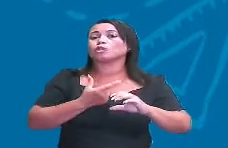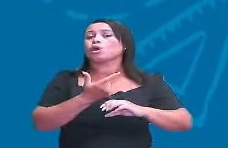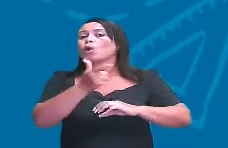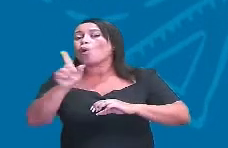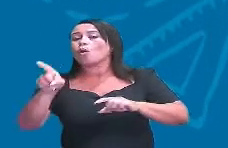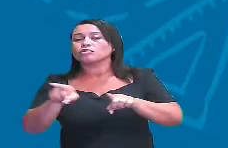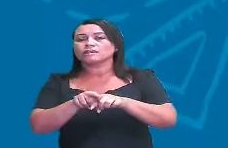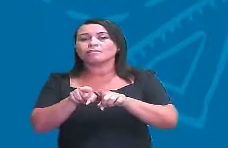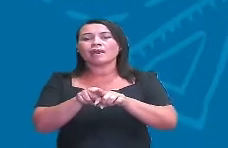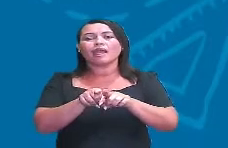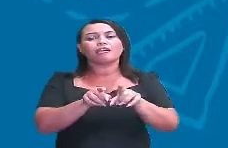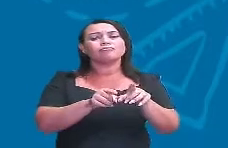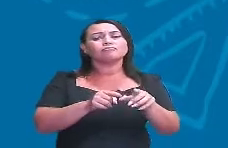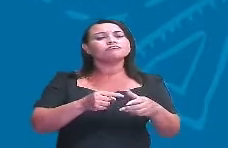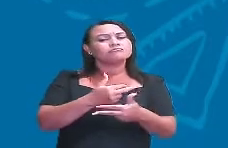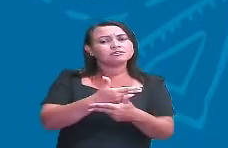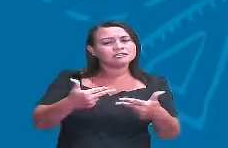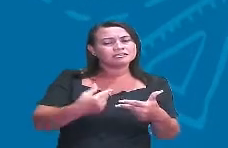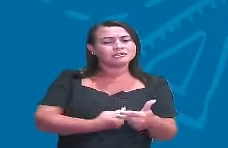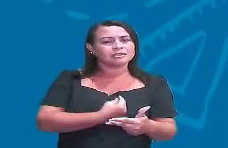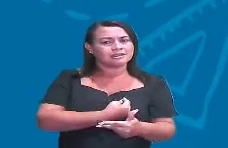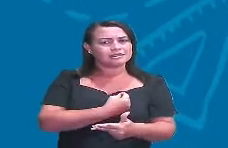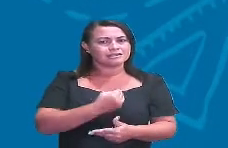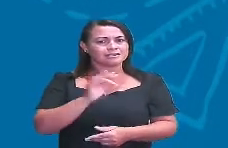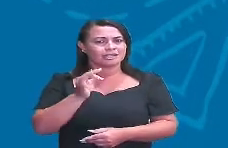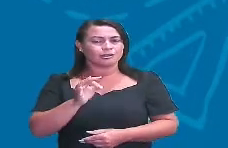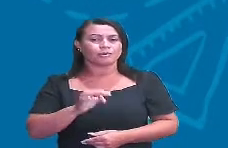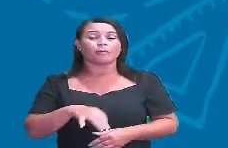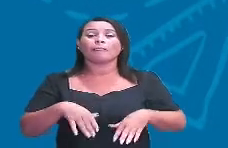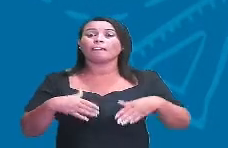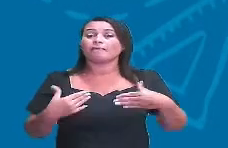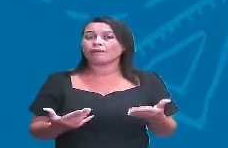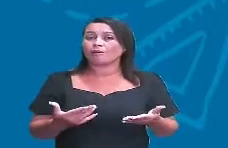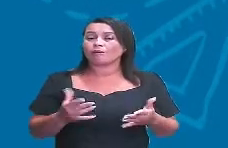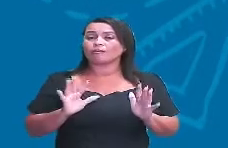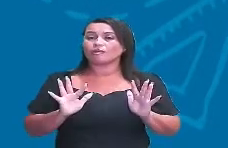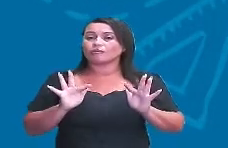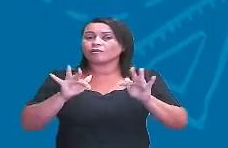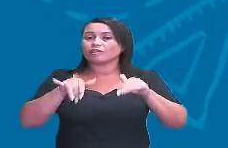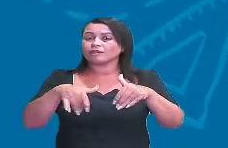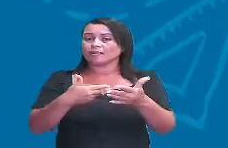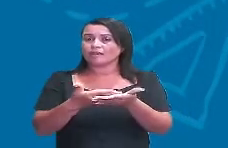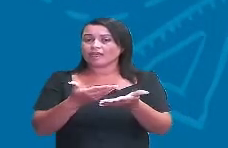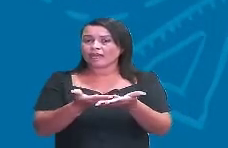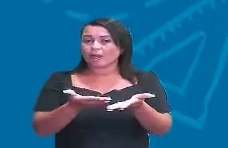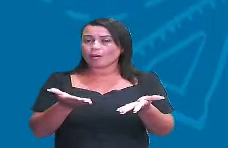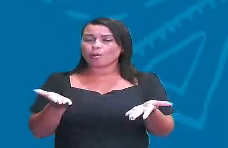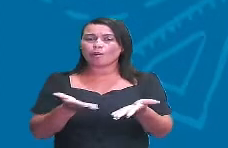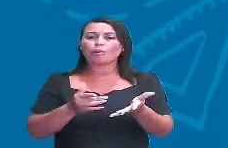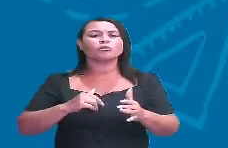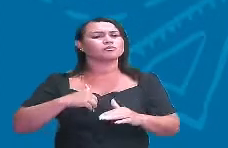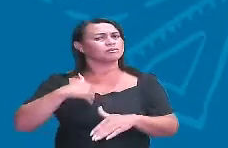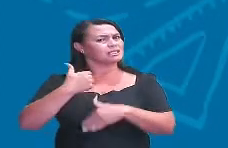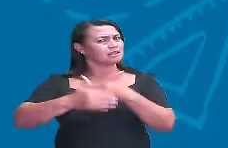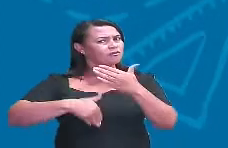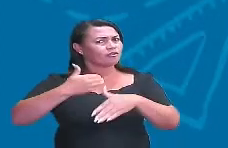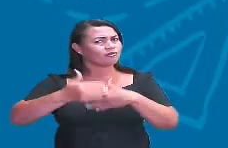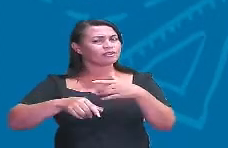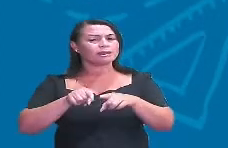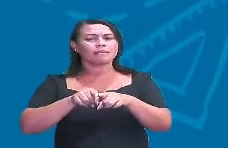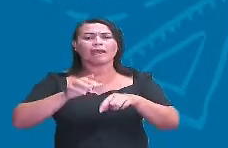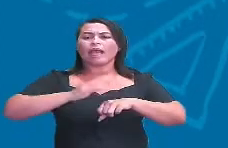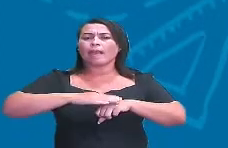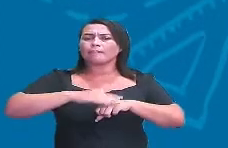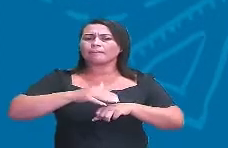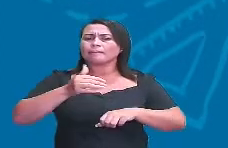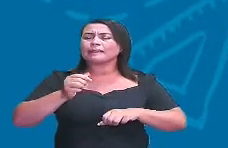outros organismos, a partir de outros seres vivos, tá certo? E ao final da nossa aula nós iremos ter desenvolvido a